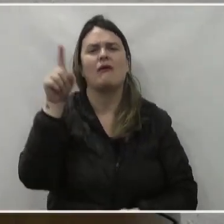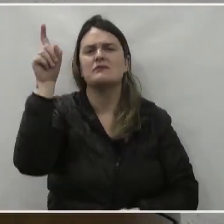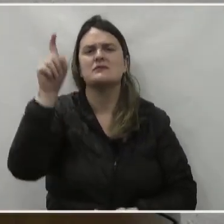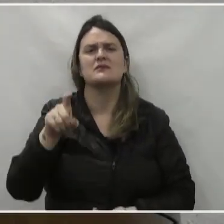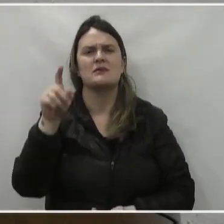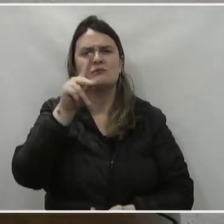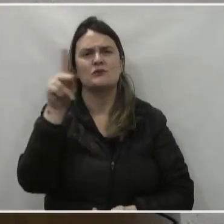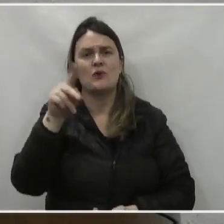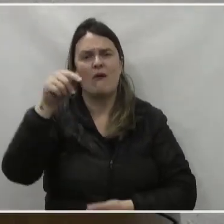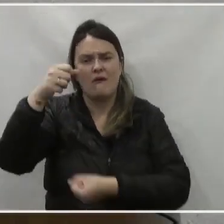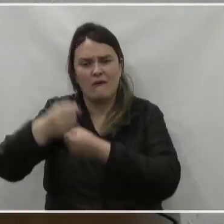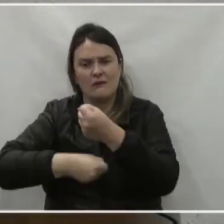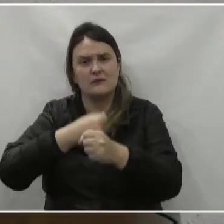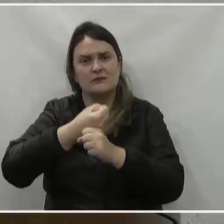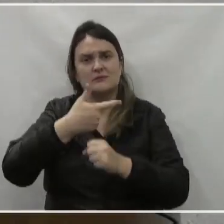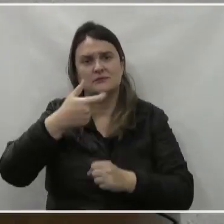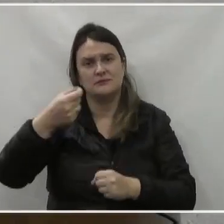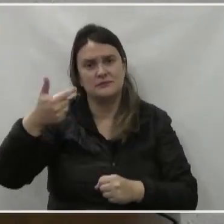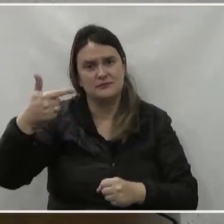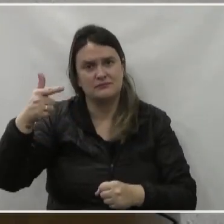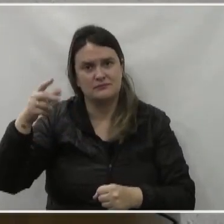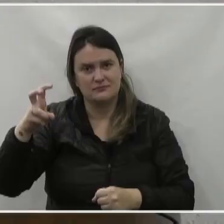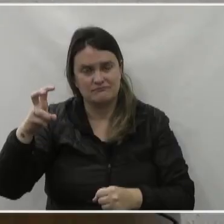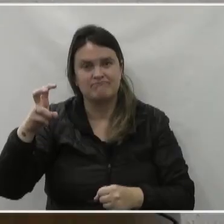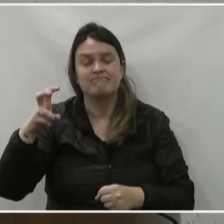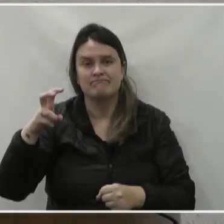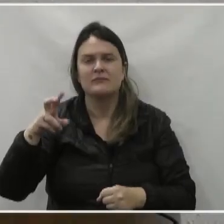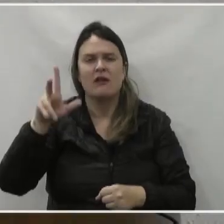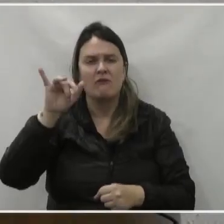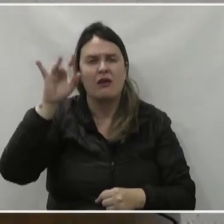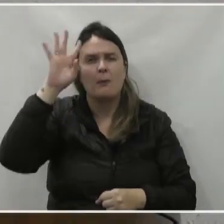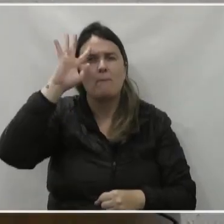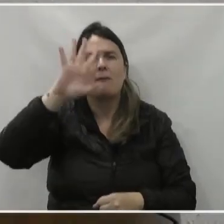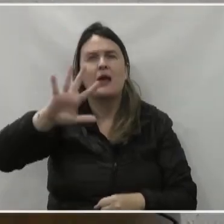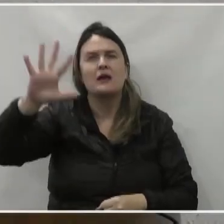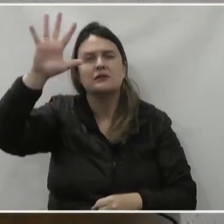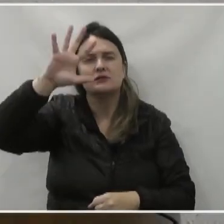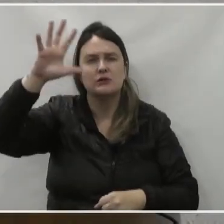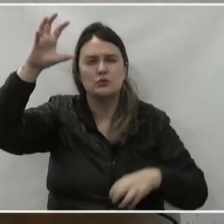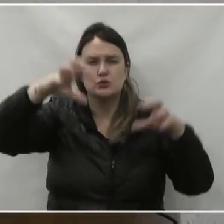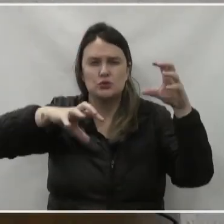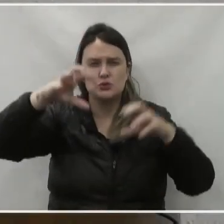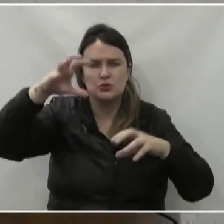em 2025? Vamos imaginar um dia de chuva,